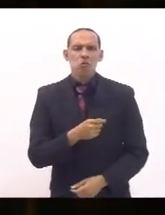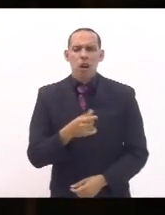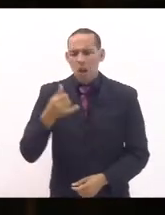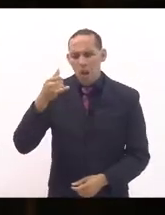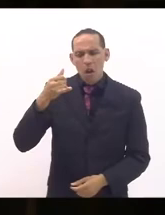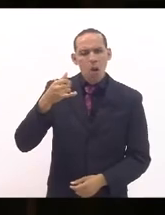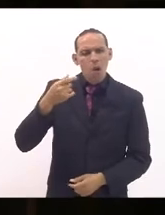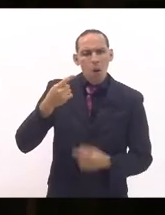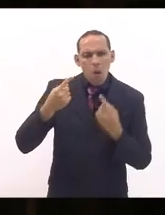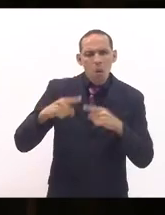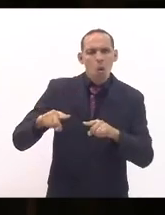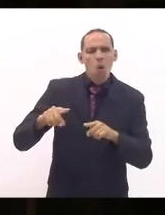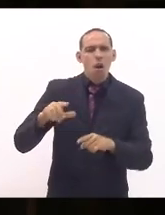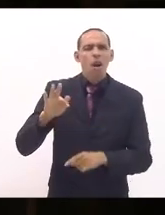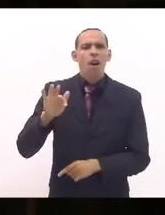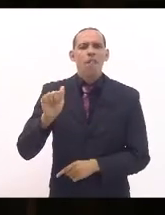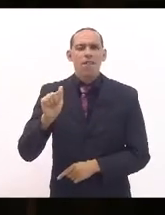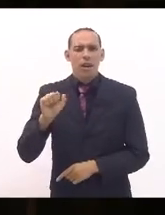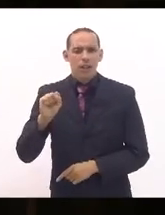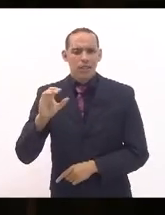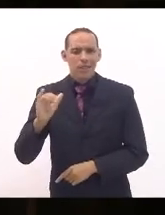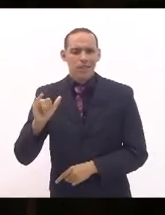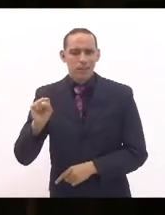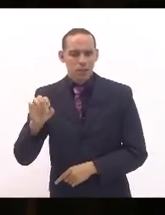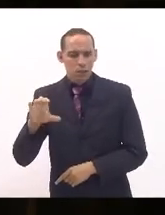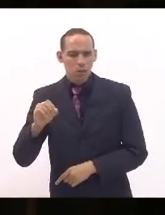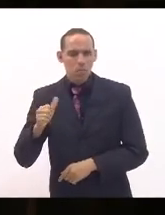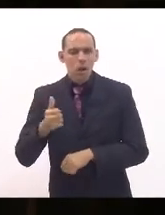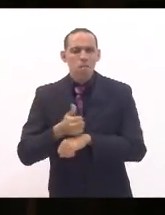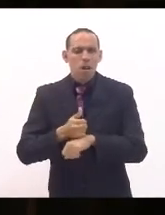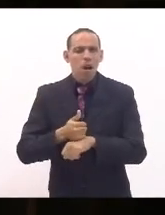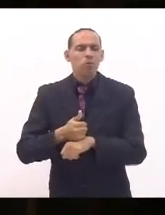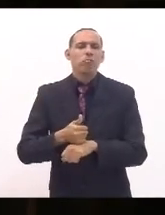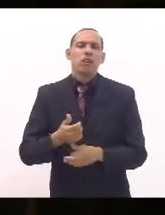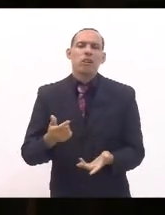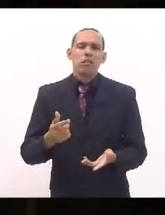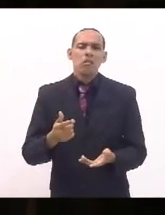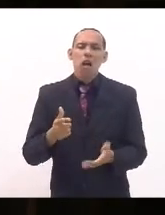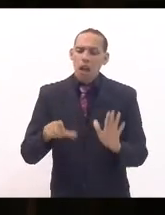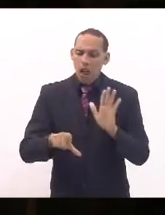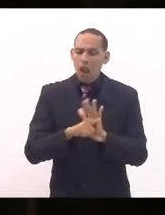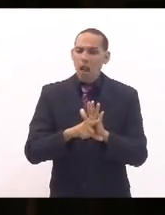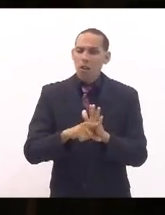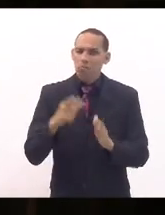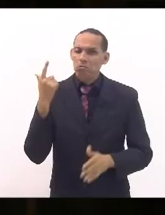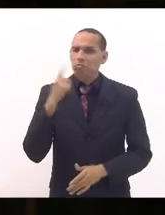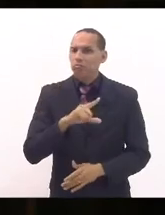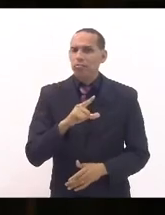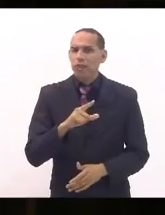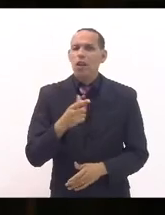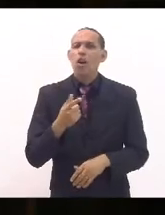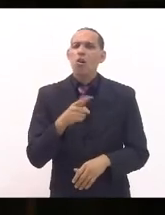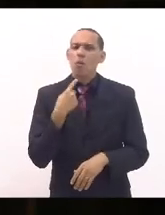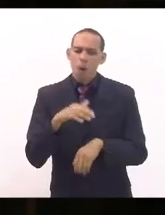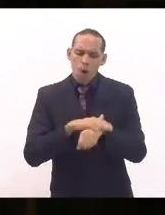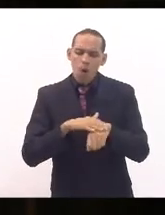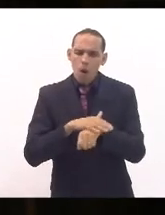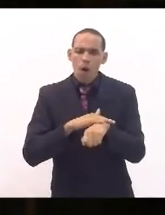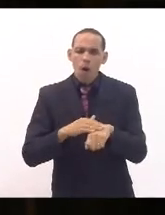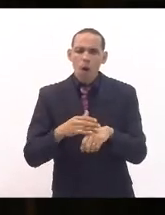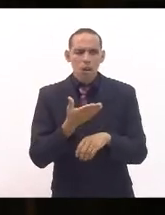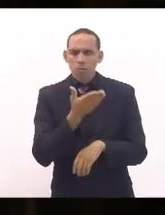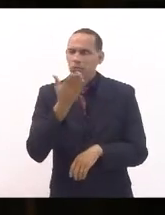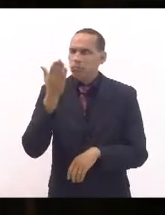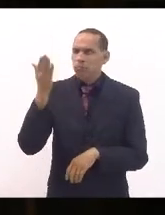que quisesse escrever. E essa lei pegou. Inclusive, nós conversamos agora com vários torcedores e